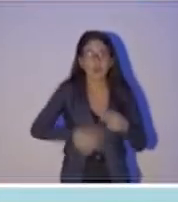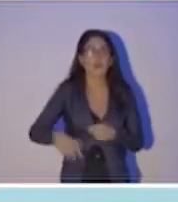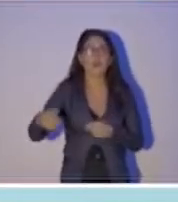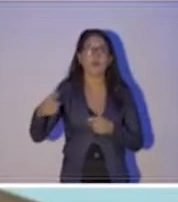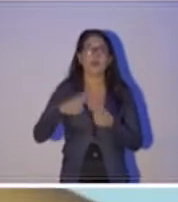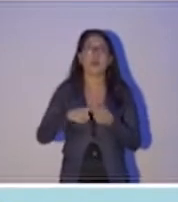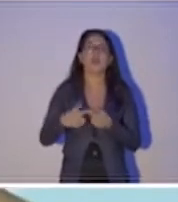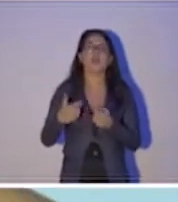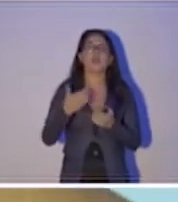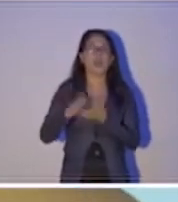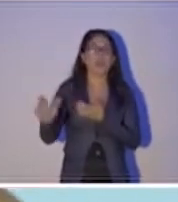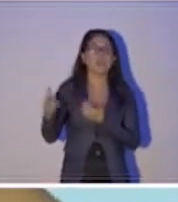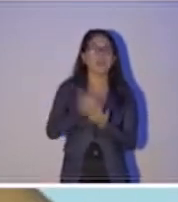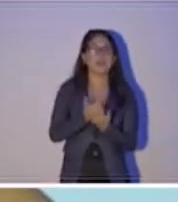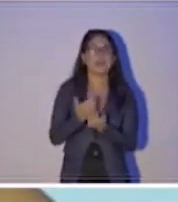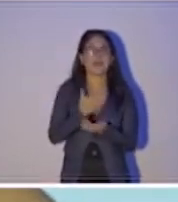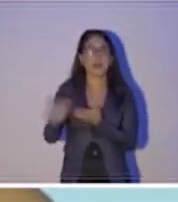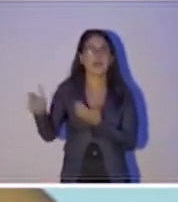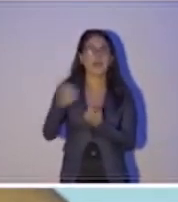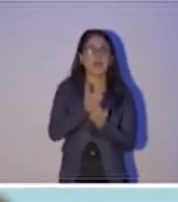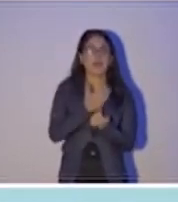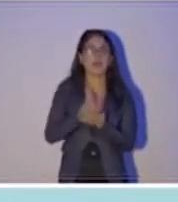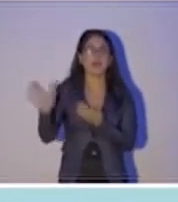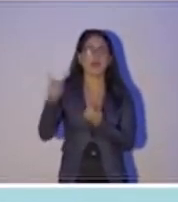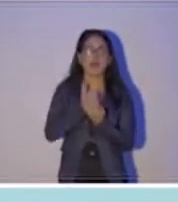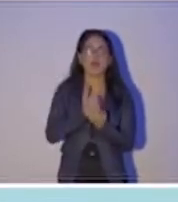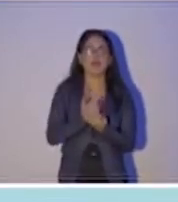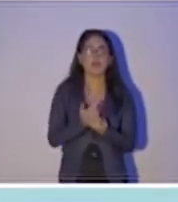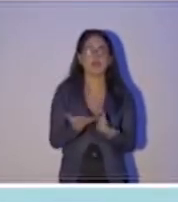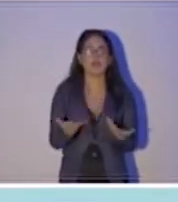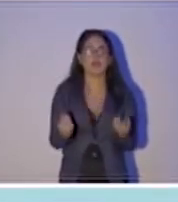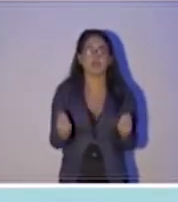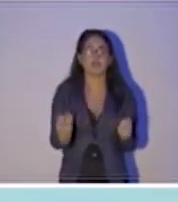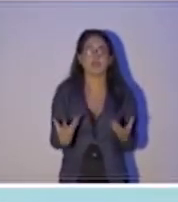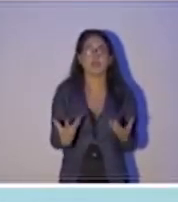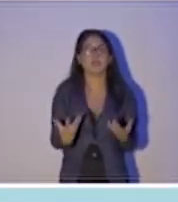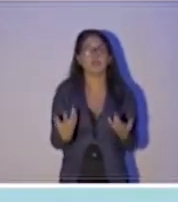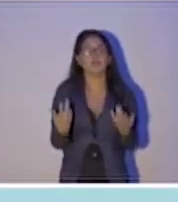Então, isso linka ao outro ponto, porque esse vínculo entre o professor e o aluno